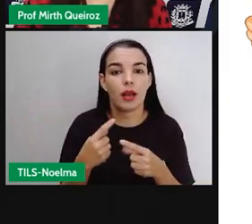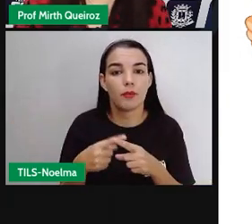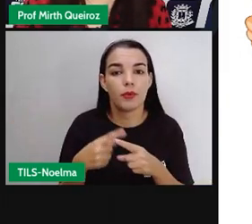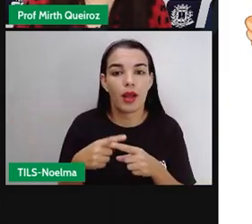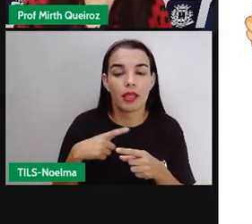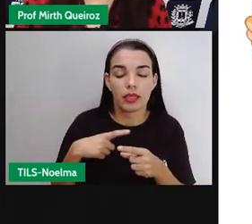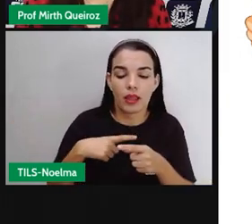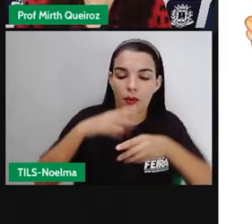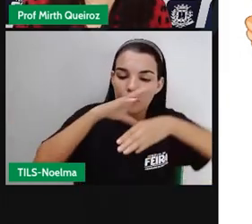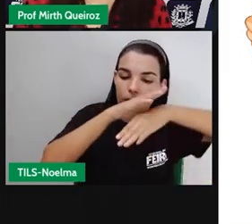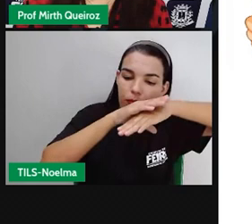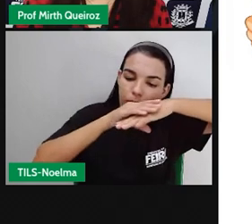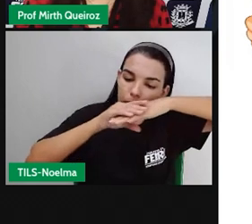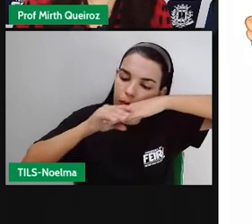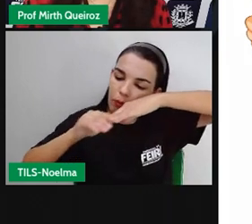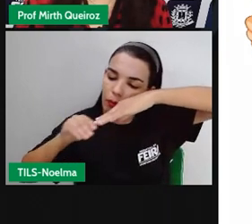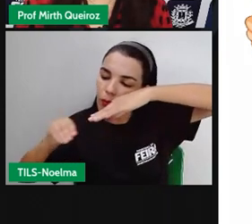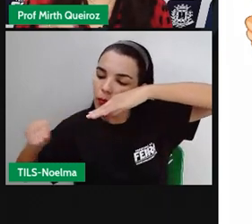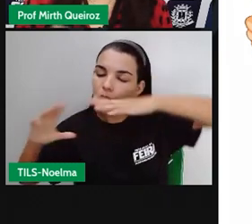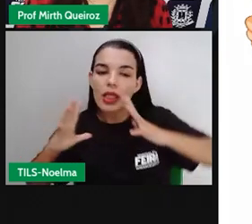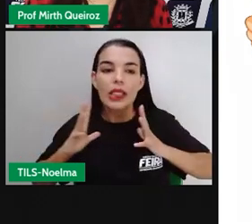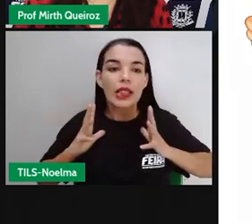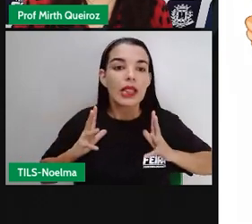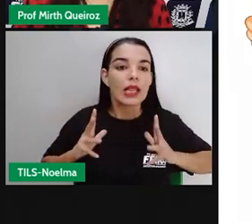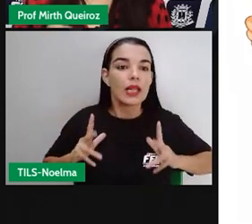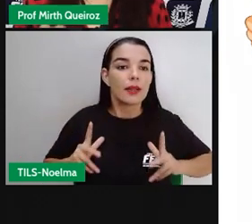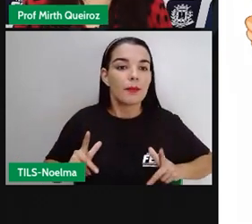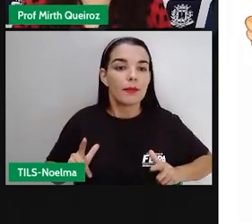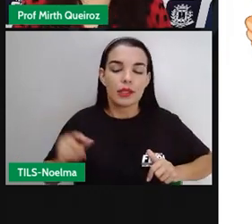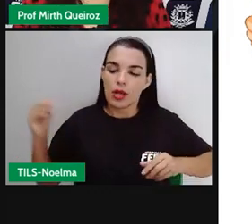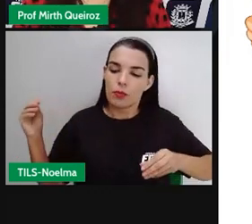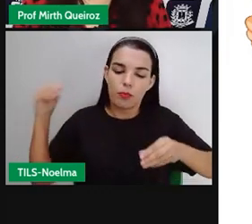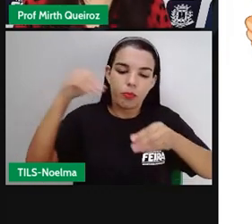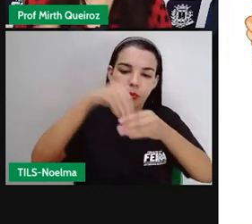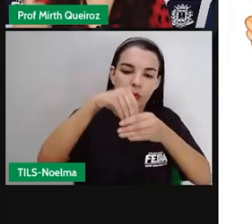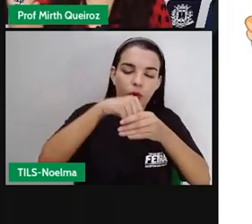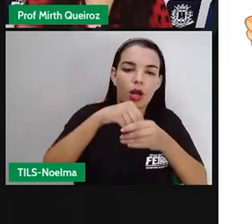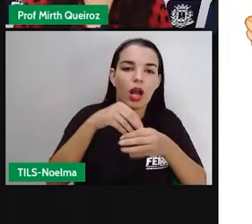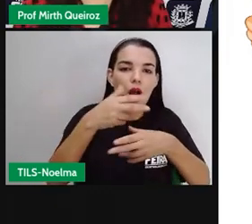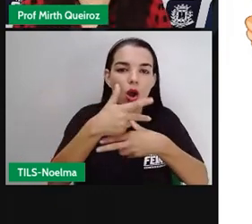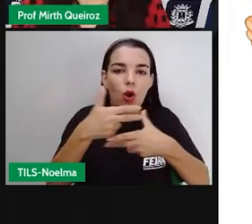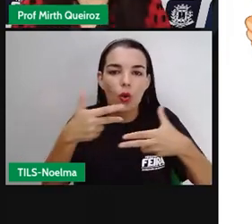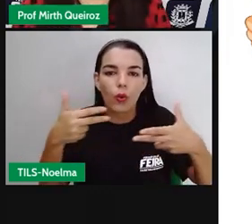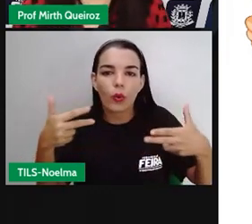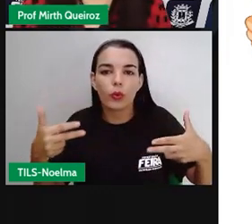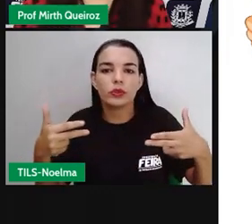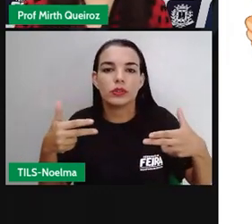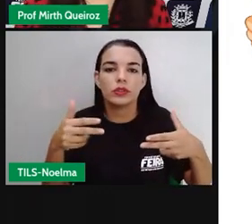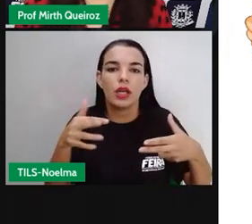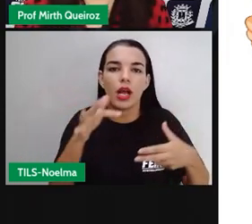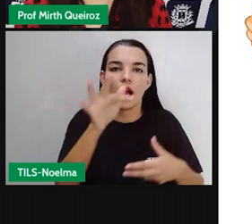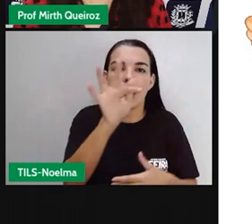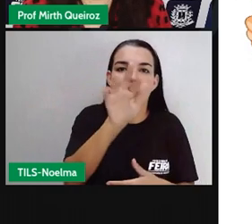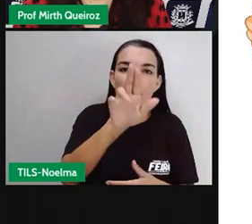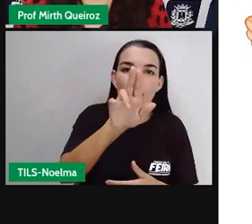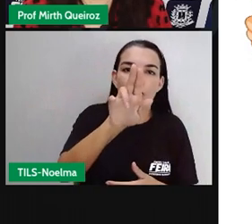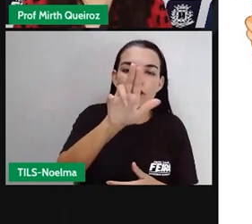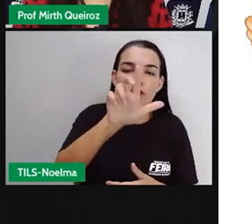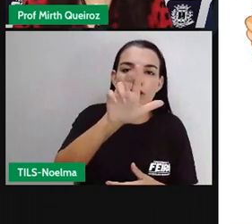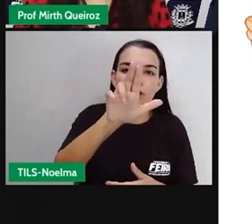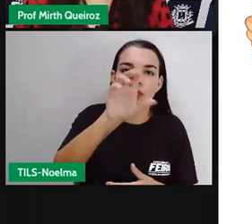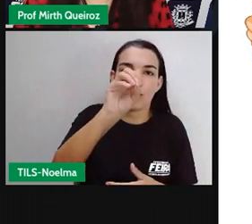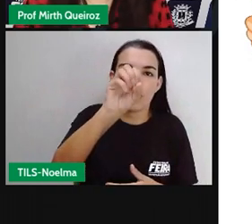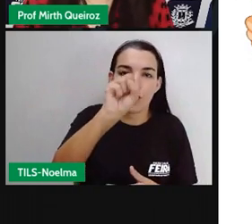rede de tratamento onde se coloca ali até mesmo flúor, se coloca cloro para poder ser